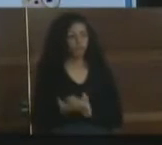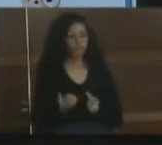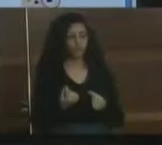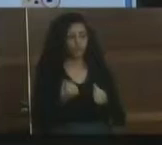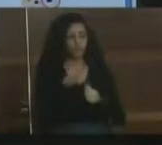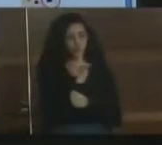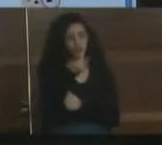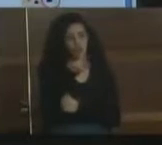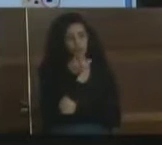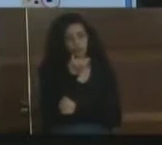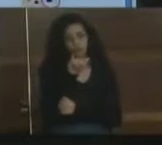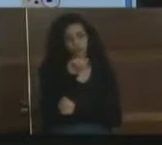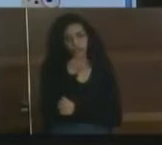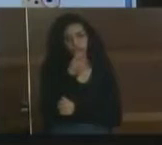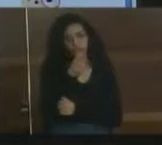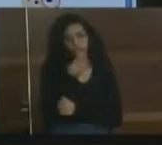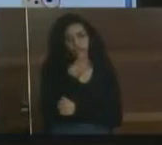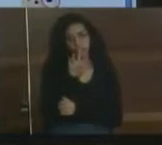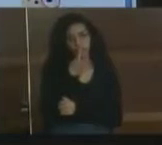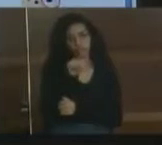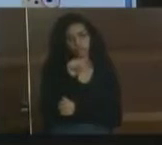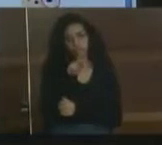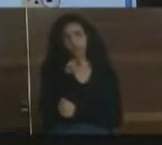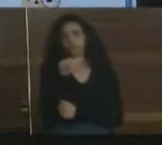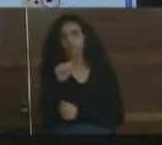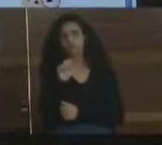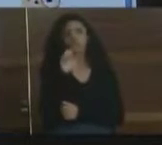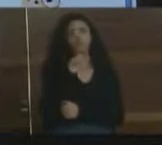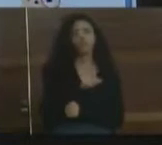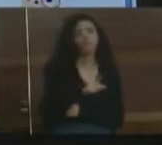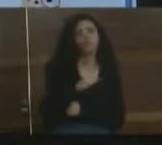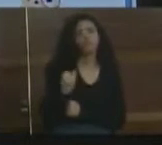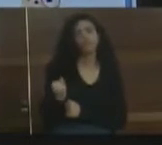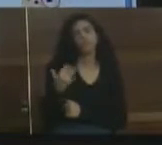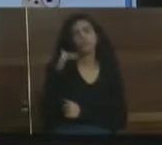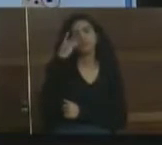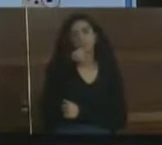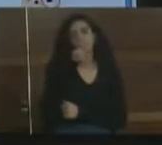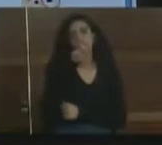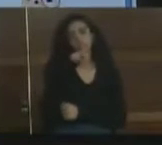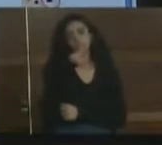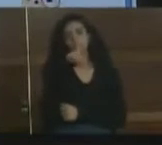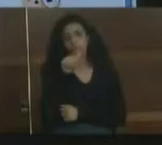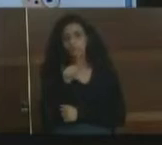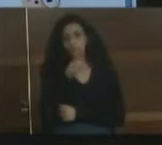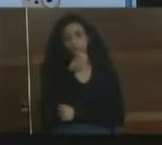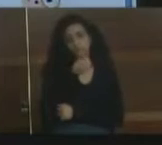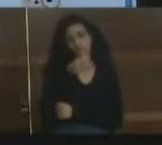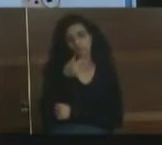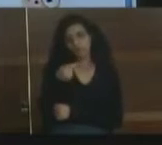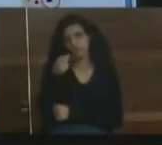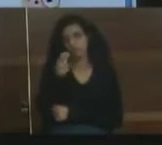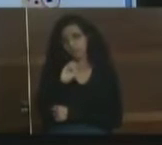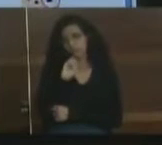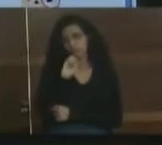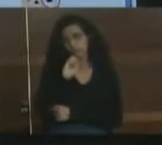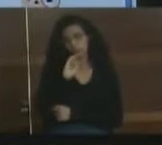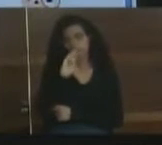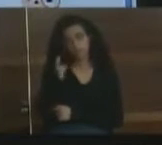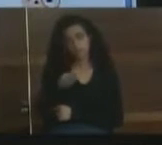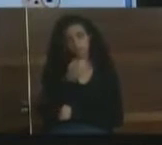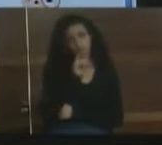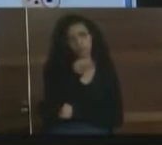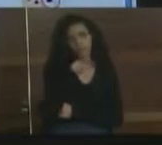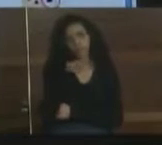céu se abre em receita de imposto de renda com 57 milhões de 93 mil o iptu com